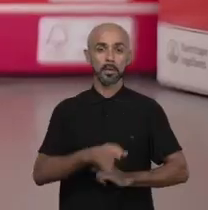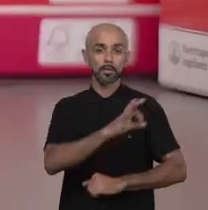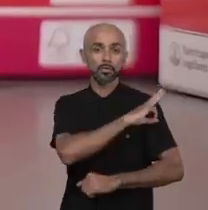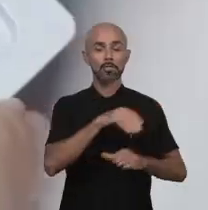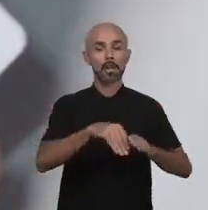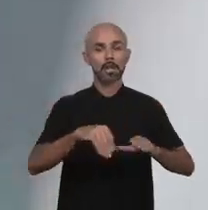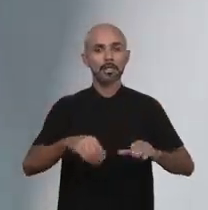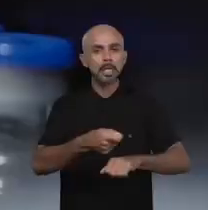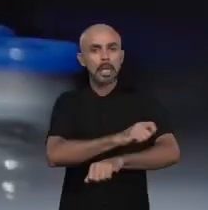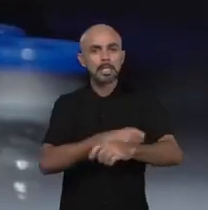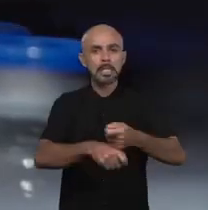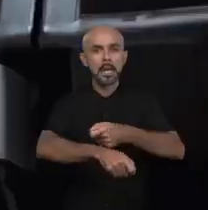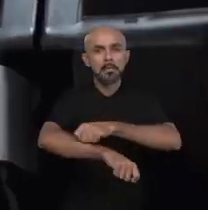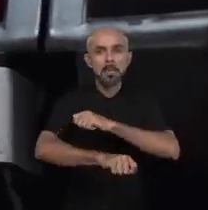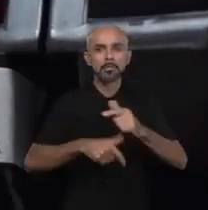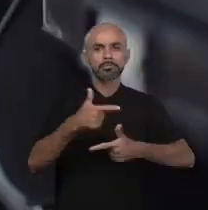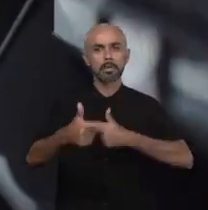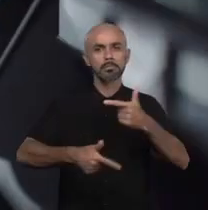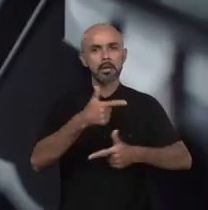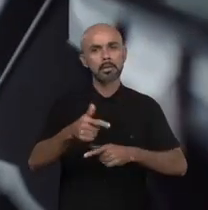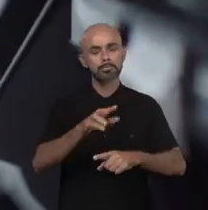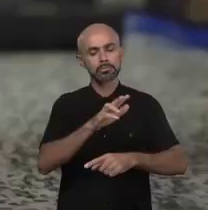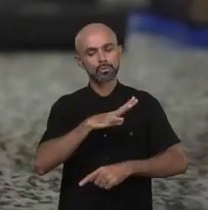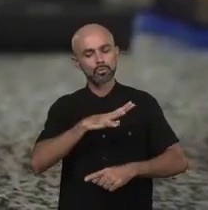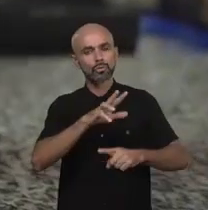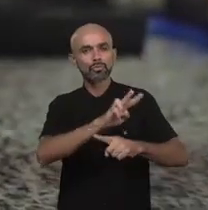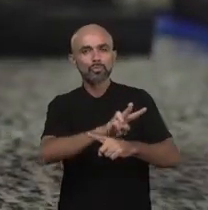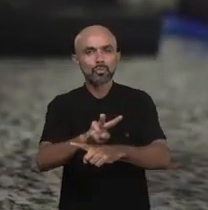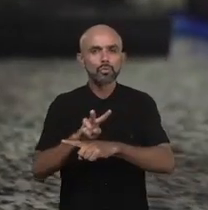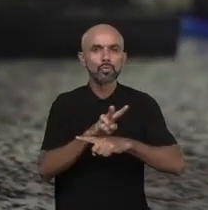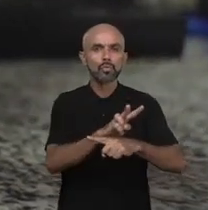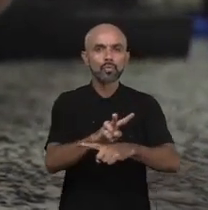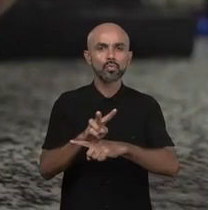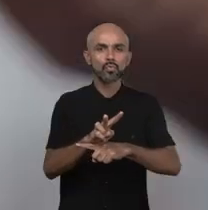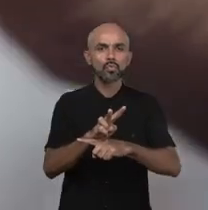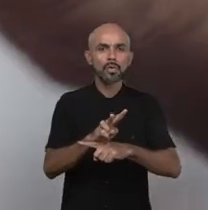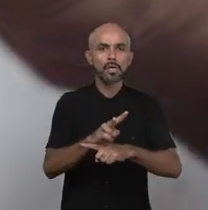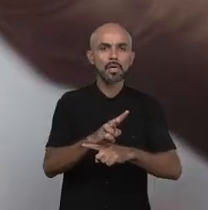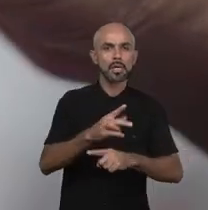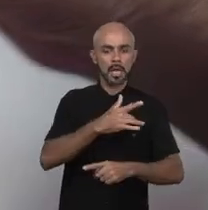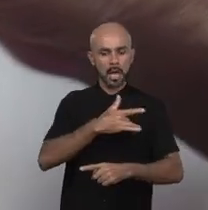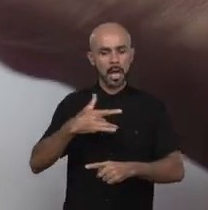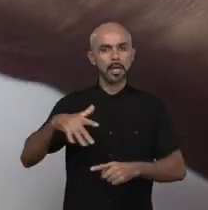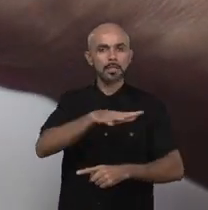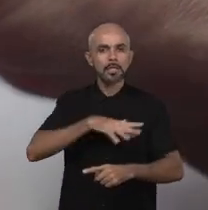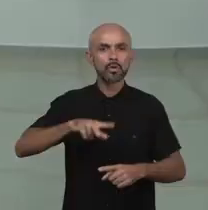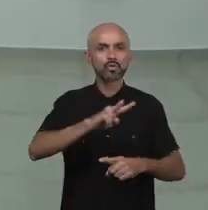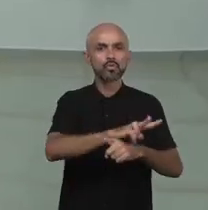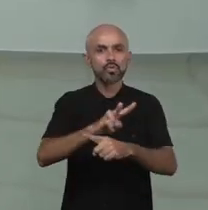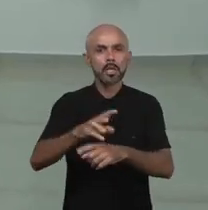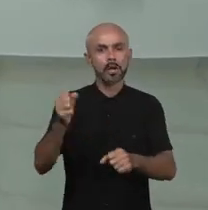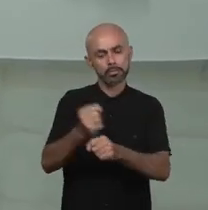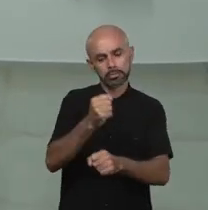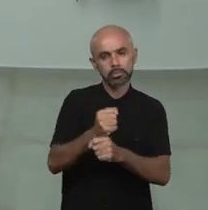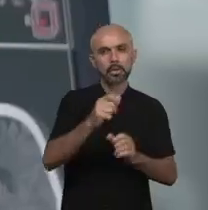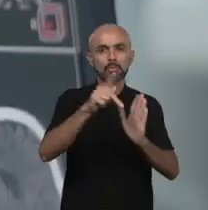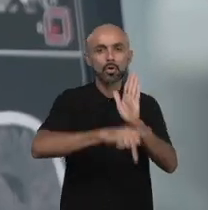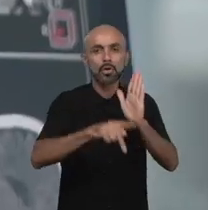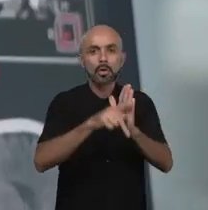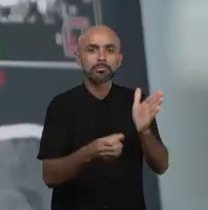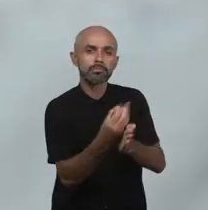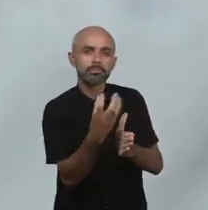A Prefeitura de Praia Grande trabalha muito para cuidar bem da cidade, cuidar bem da saúde. É obra,